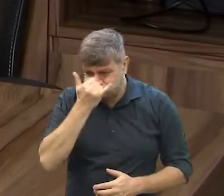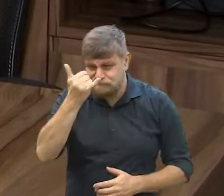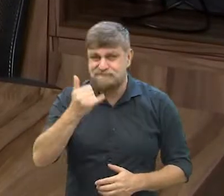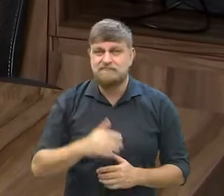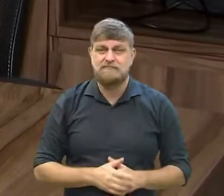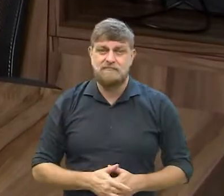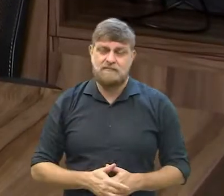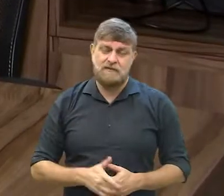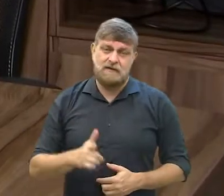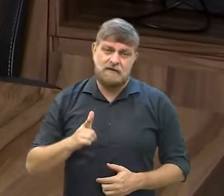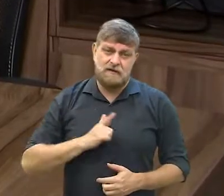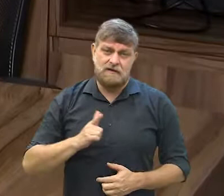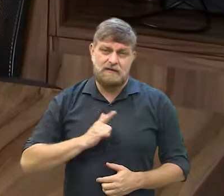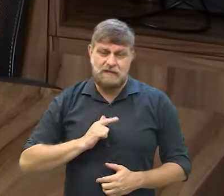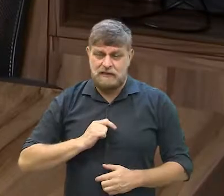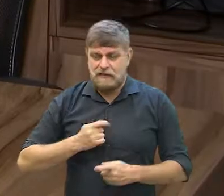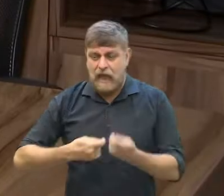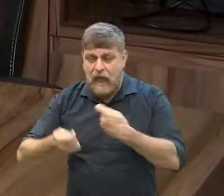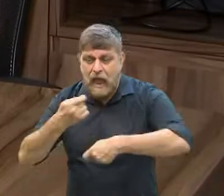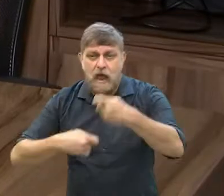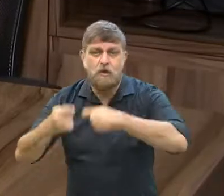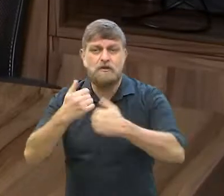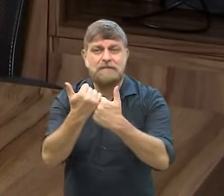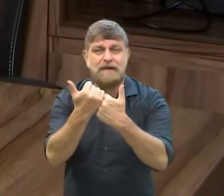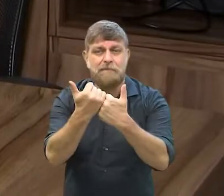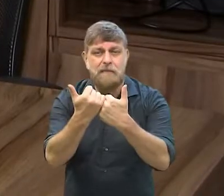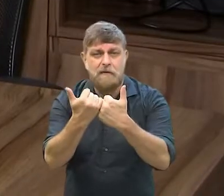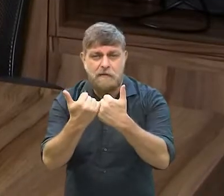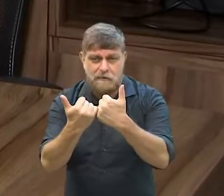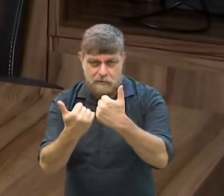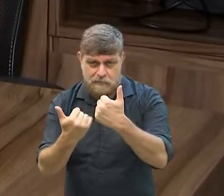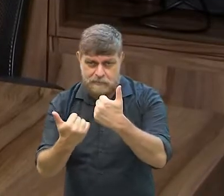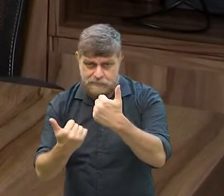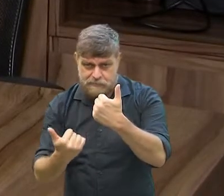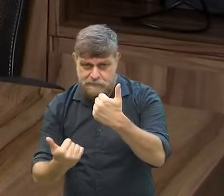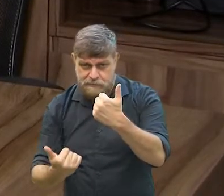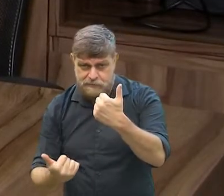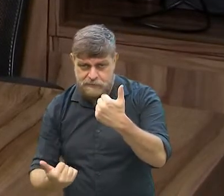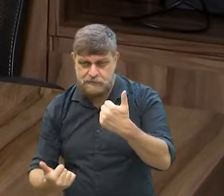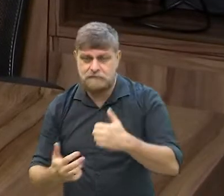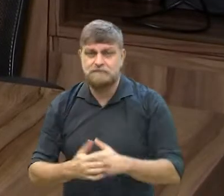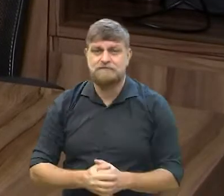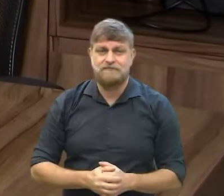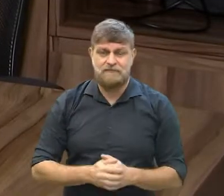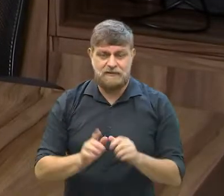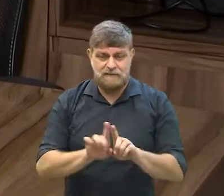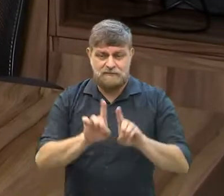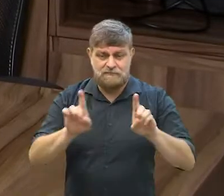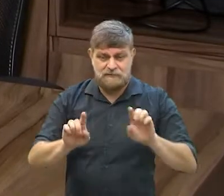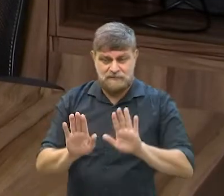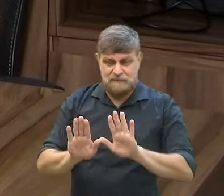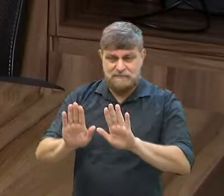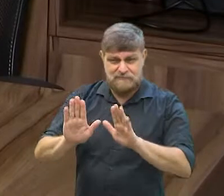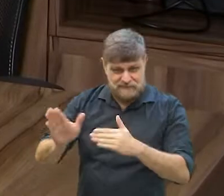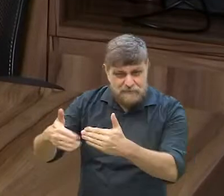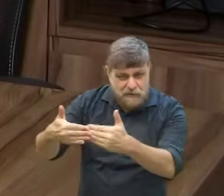da queda, né, da atividade econômica no país em função da pandemia, do distanciamento social, etc.